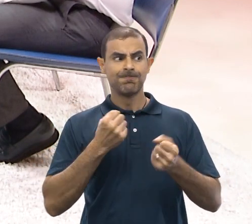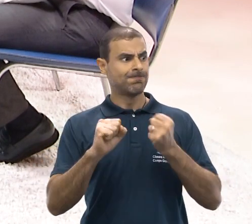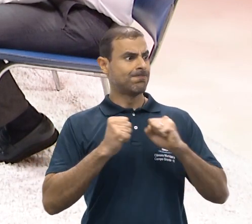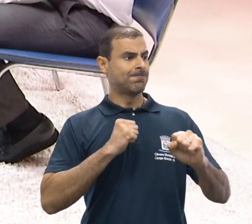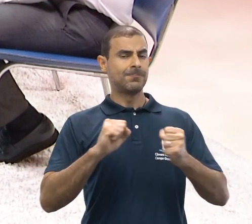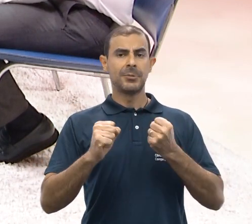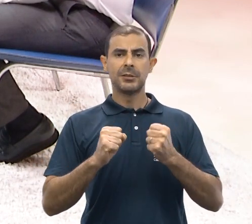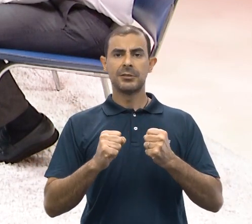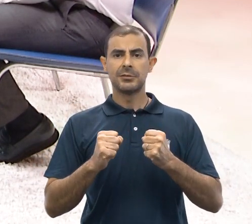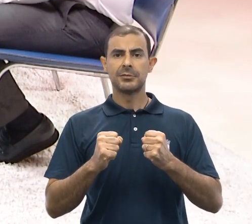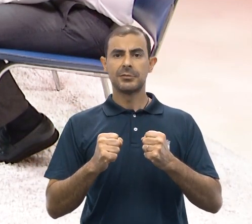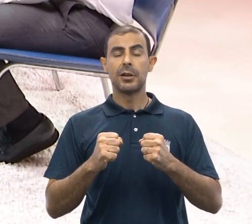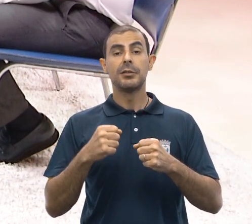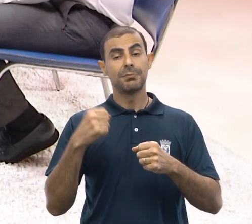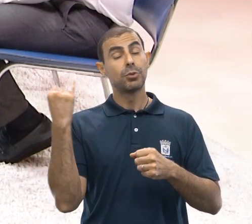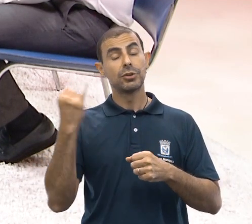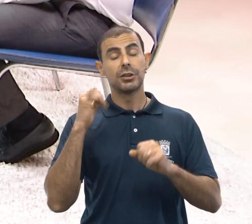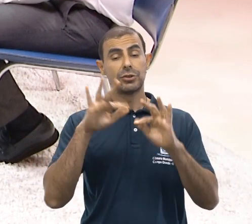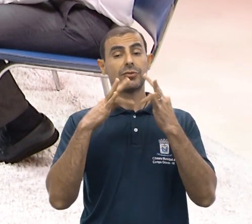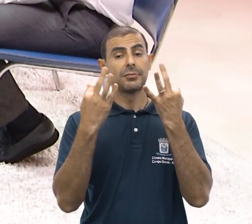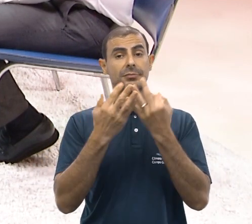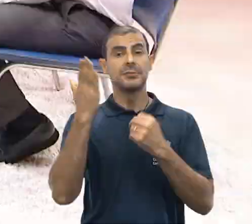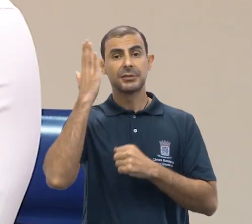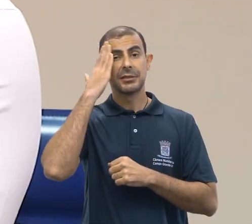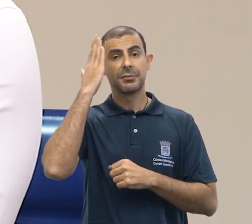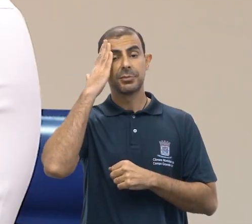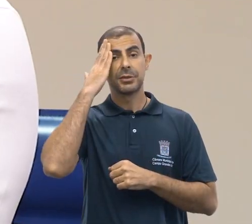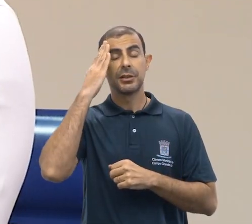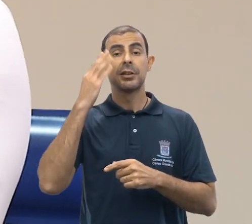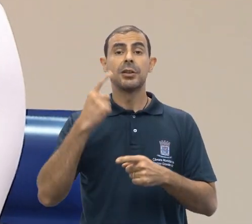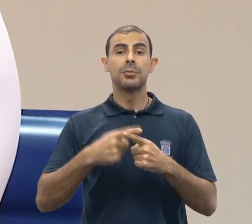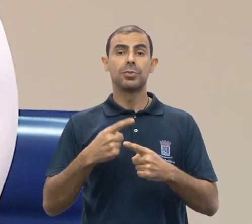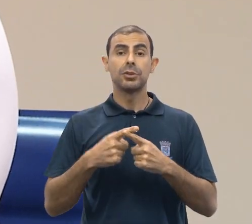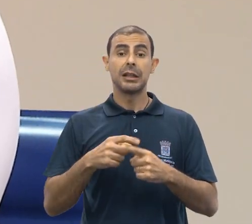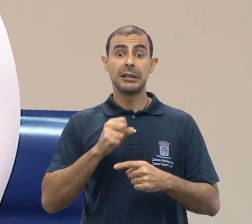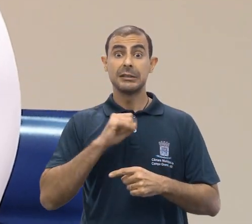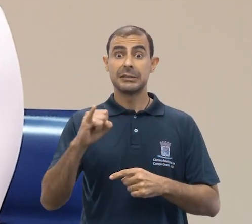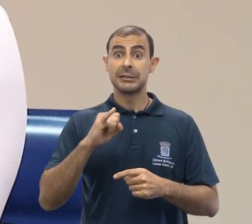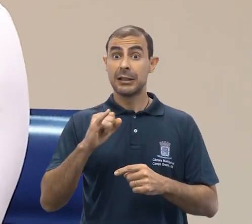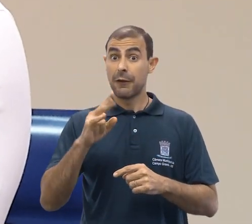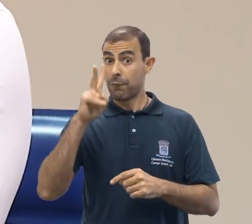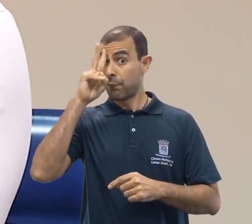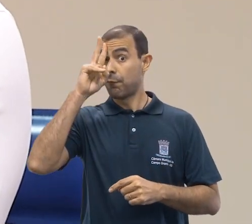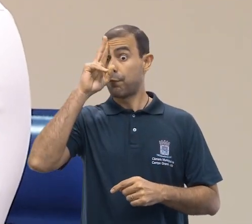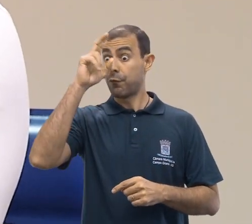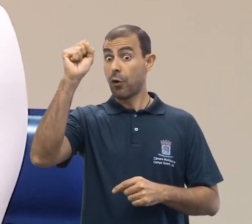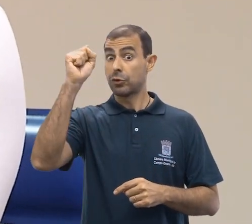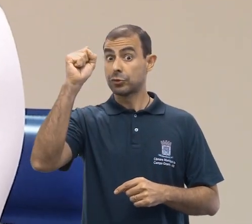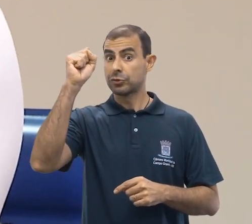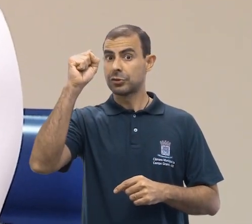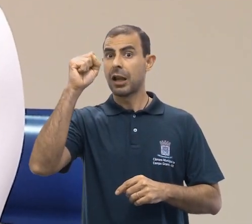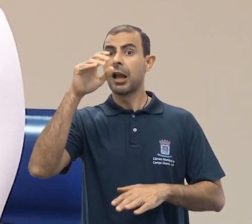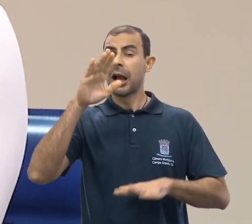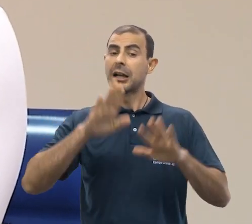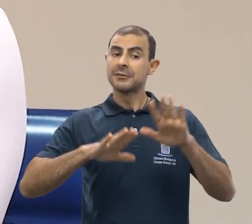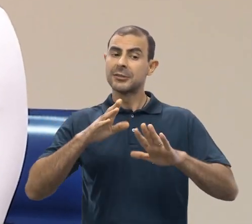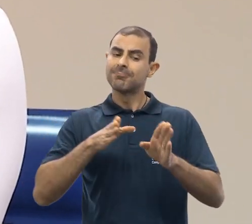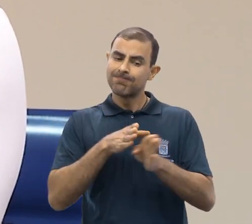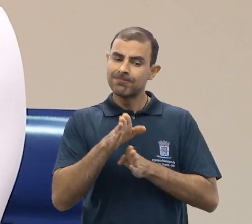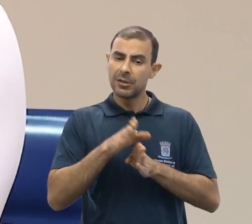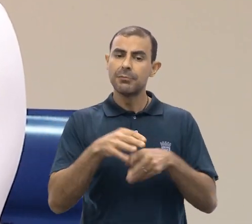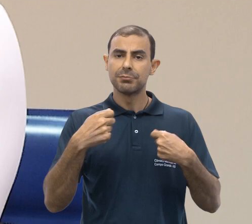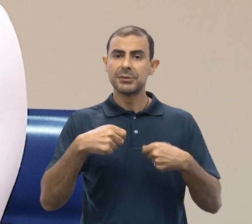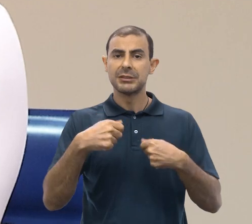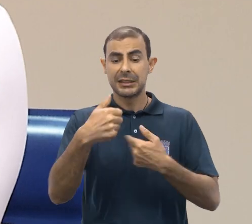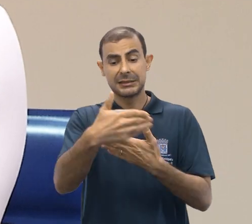sono. Isso é importante o familiar saber, até para, se for muito intenso, muitas vezes a gente orienta até a dormir separado,